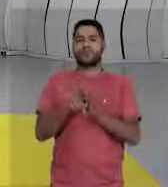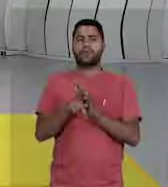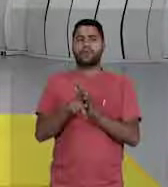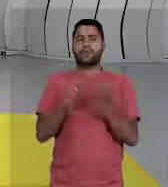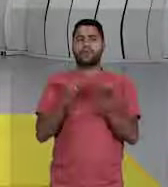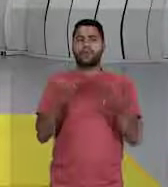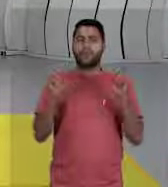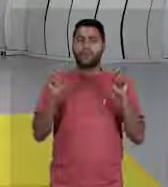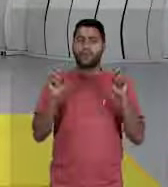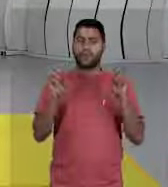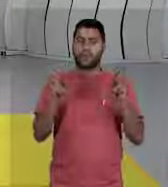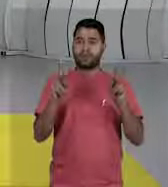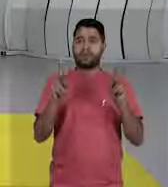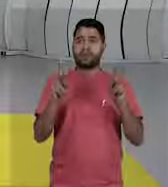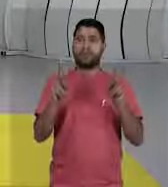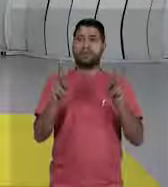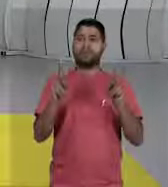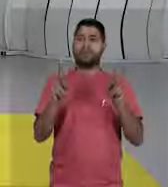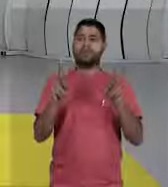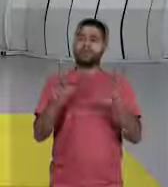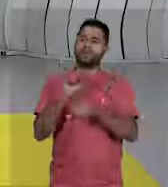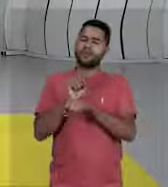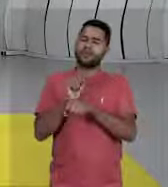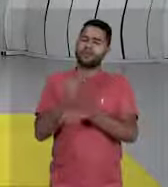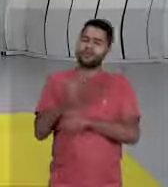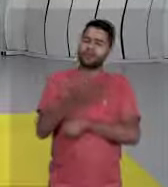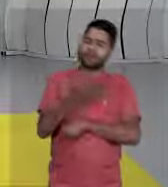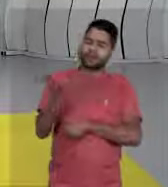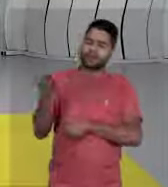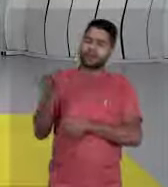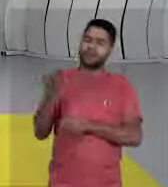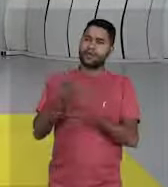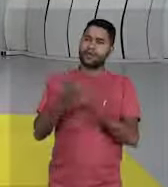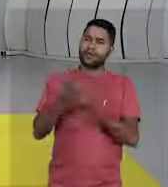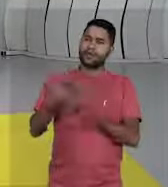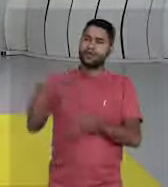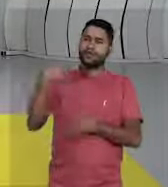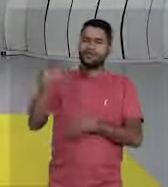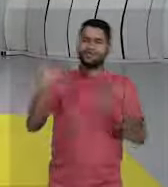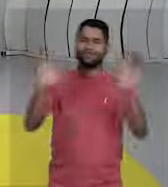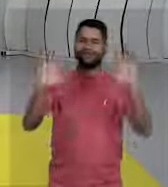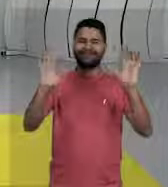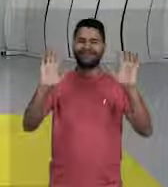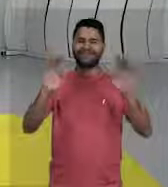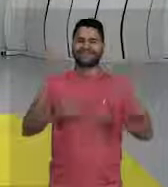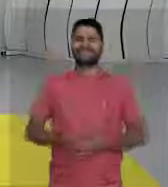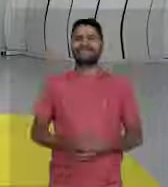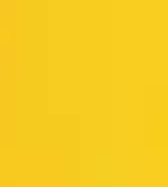elétrica, ok? Aguardo vocês na nossa próxima aula, então. Até breve!